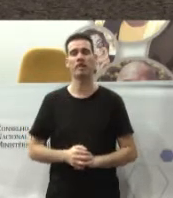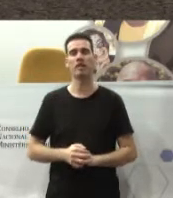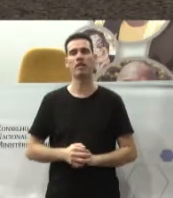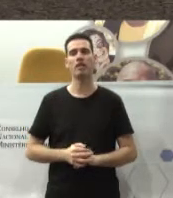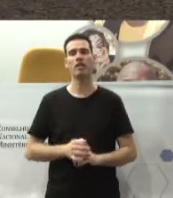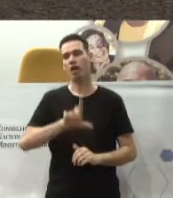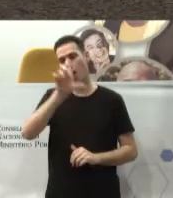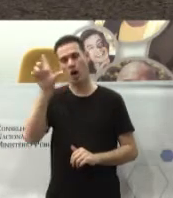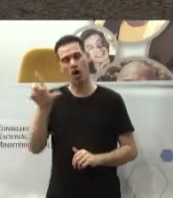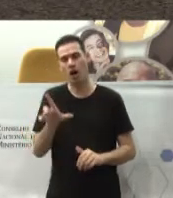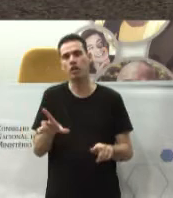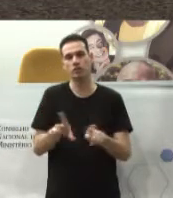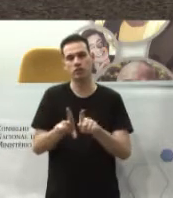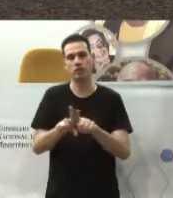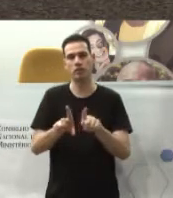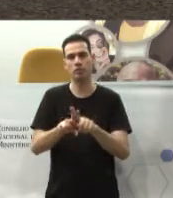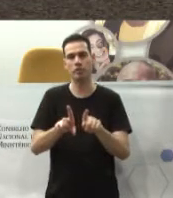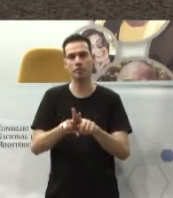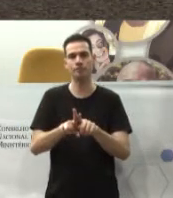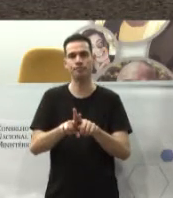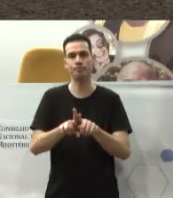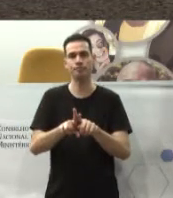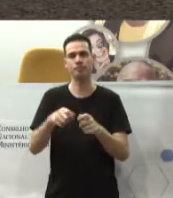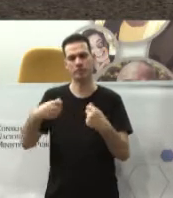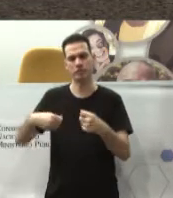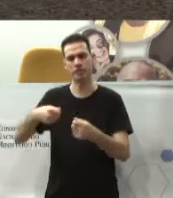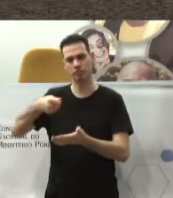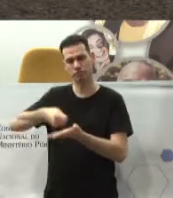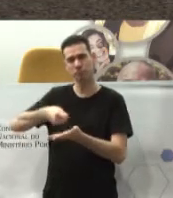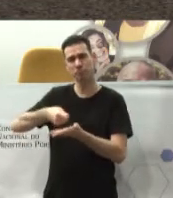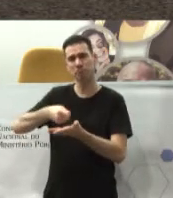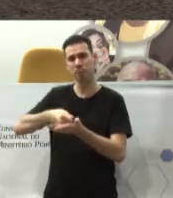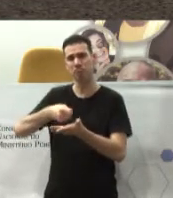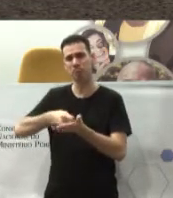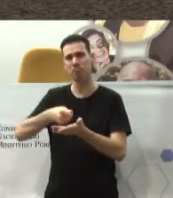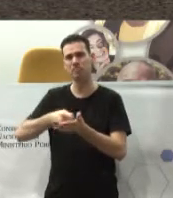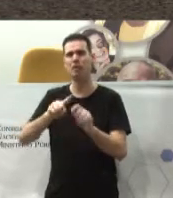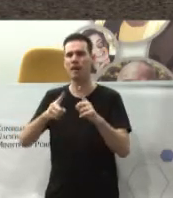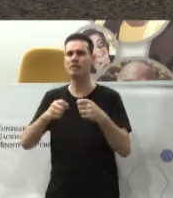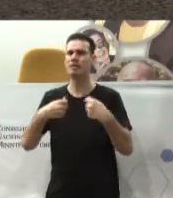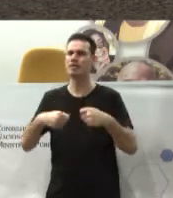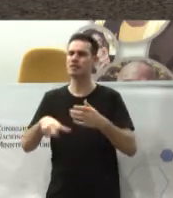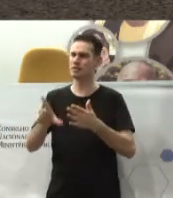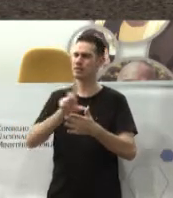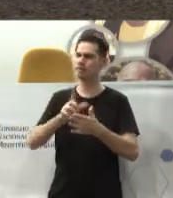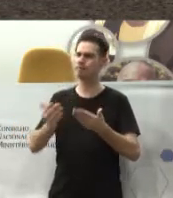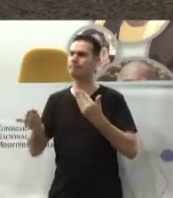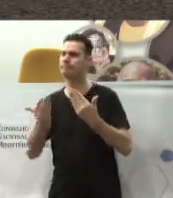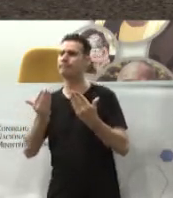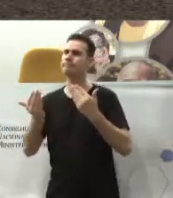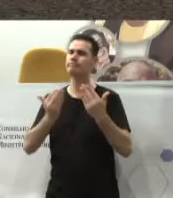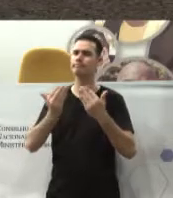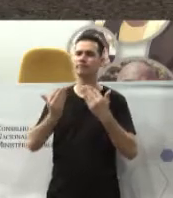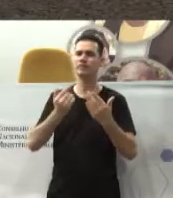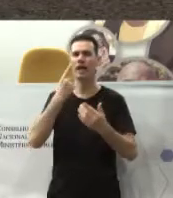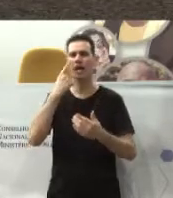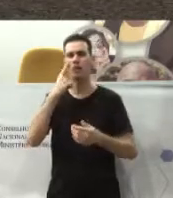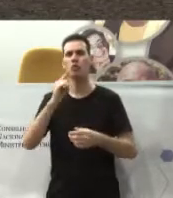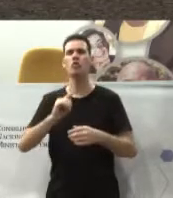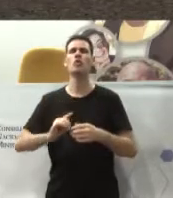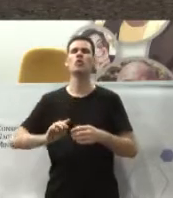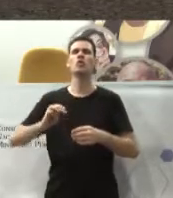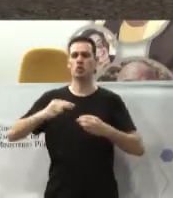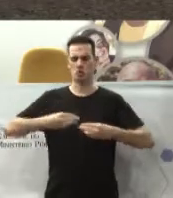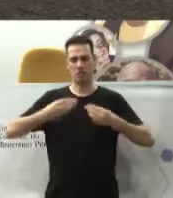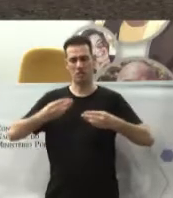Claro que não nego de forma nenhuma a autoridade ao acordo, ela deve ser cumprida, mas ele pode ser refletido. Do ponto de vista prático, o que o Ministério Público do Paraná fez